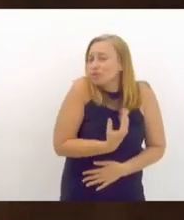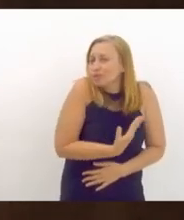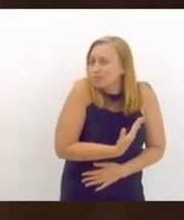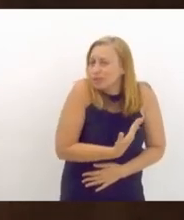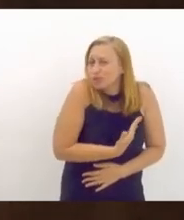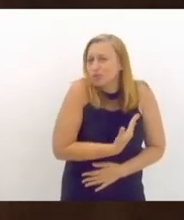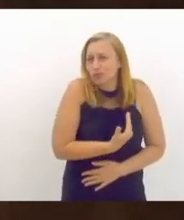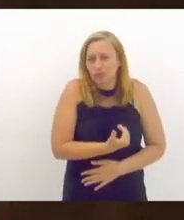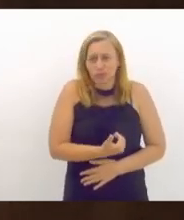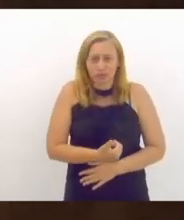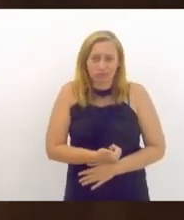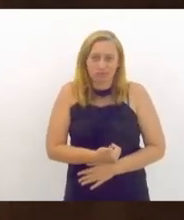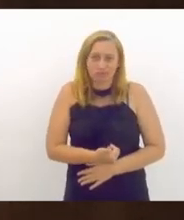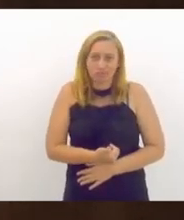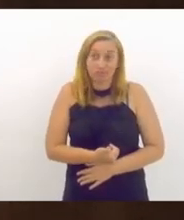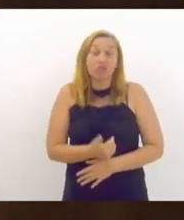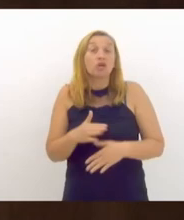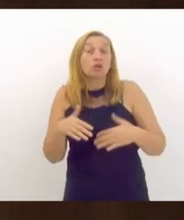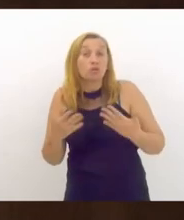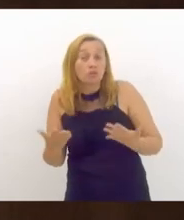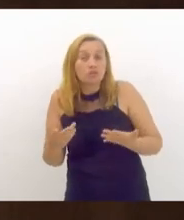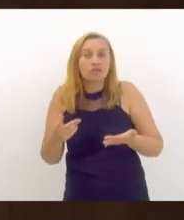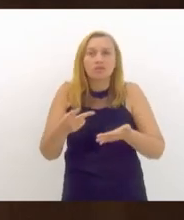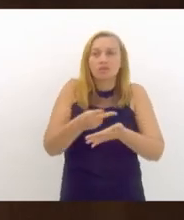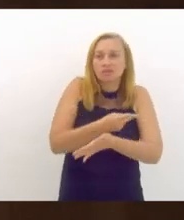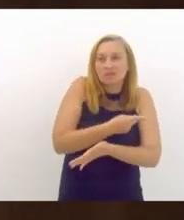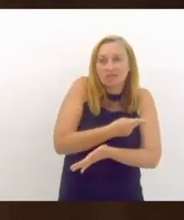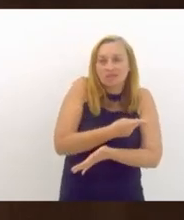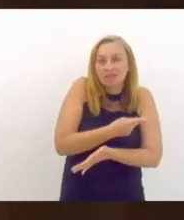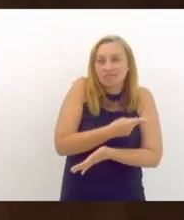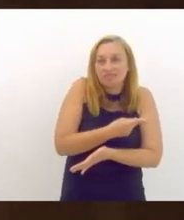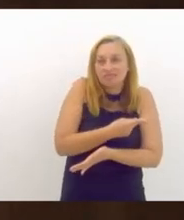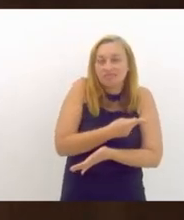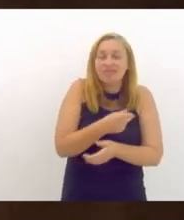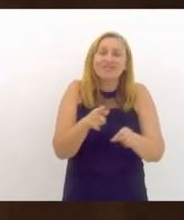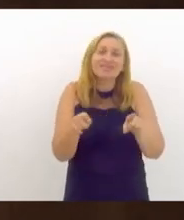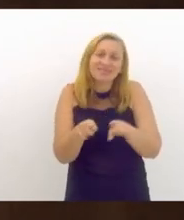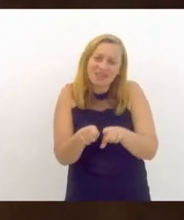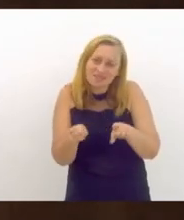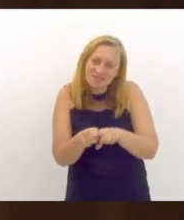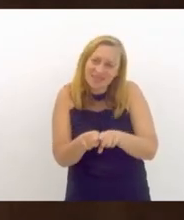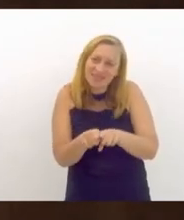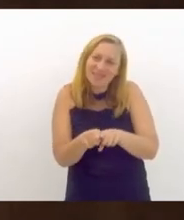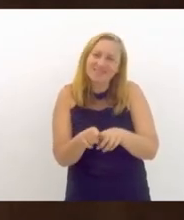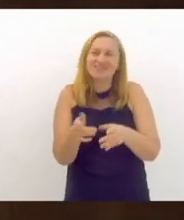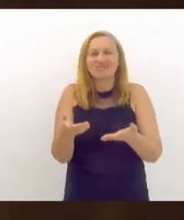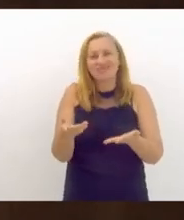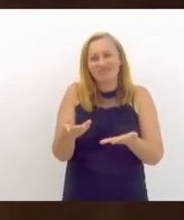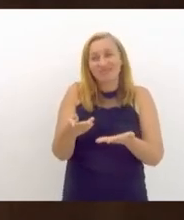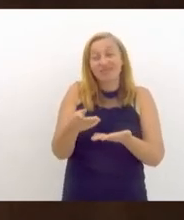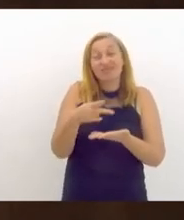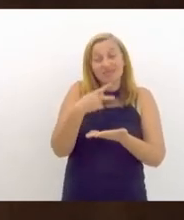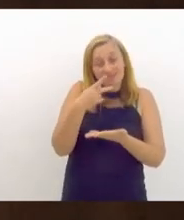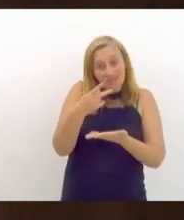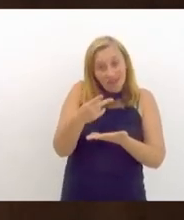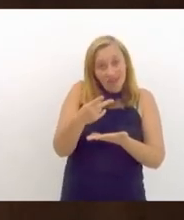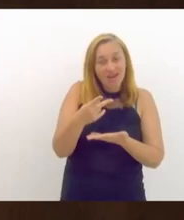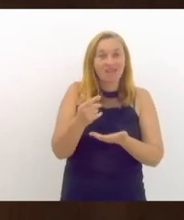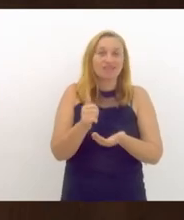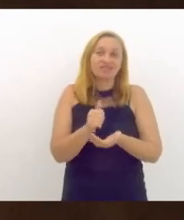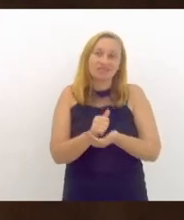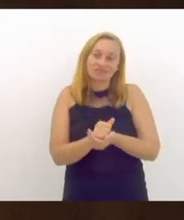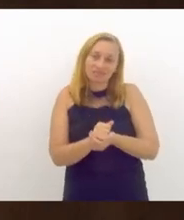colegas, não é, que, quando isso acontecer, também manifestasse a sua